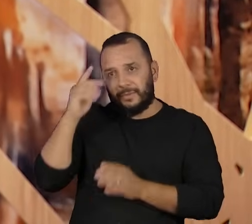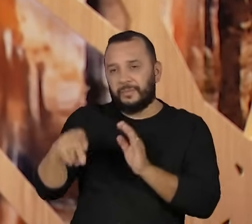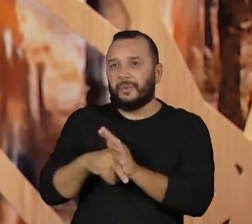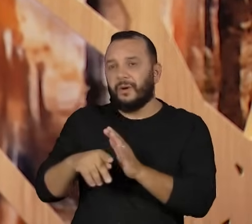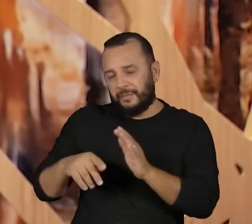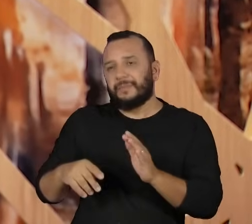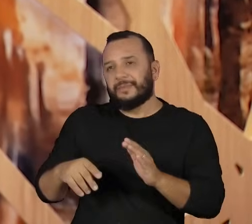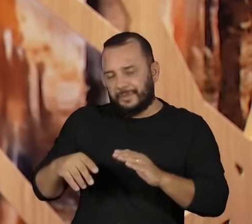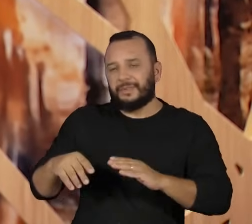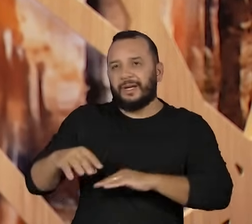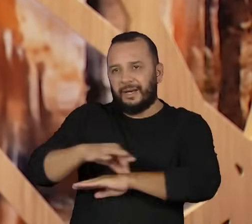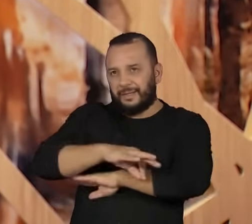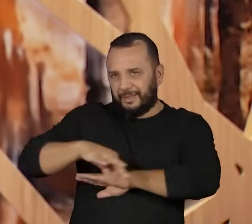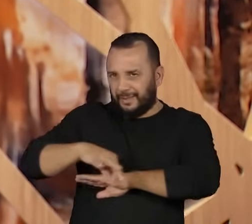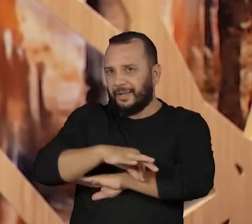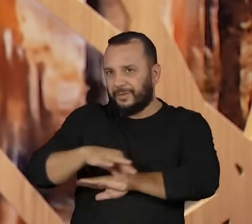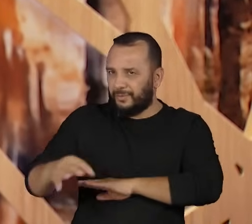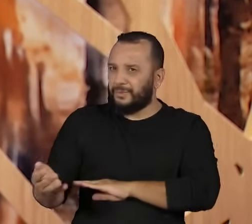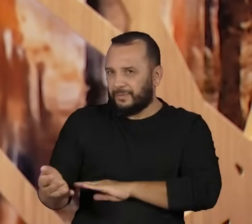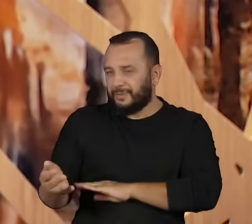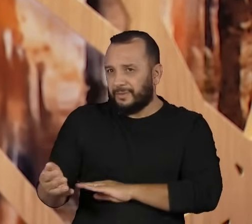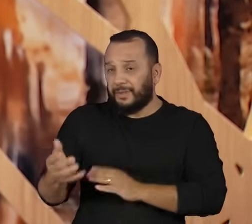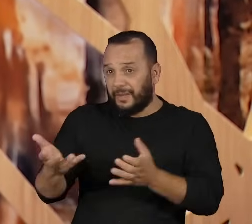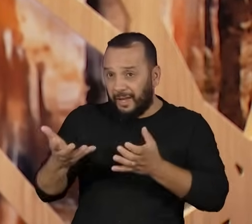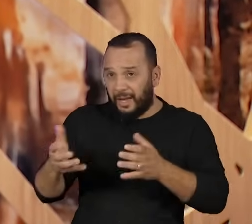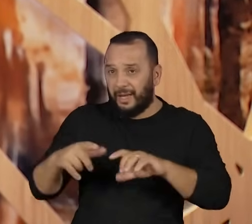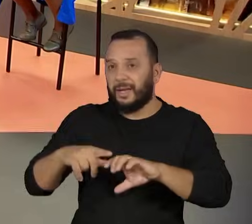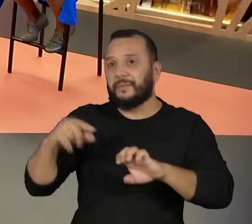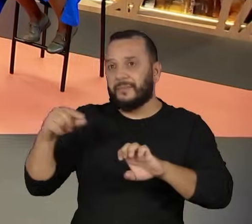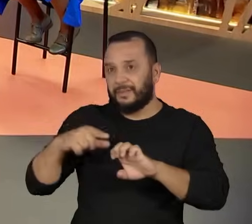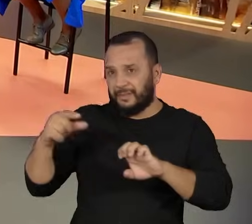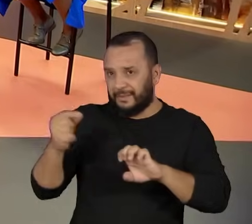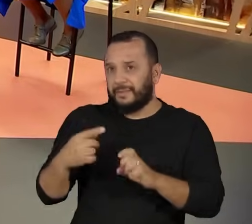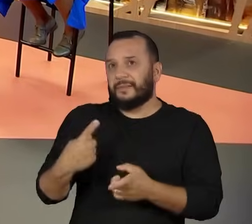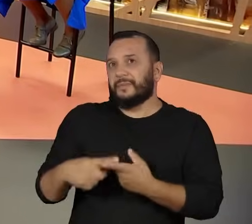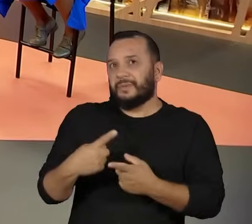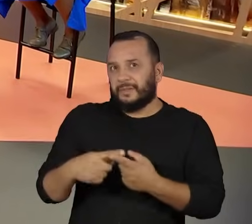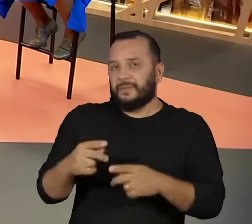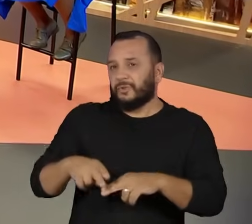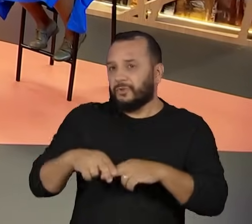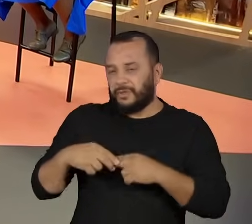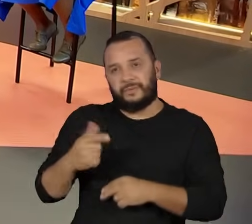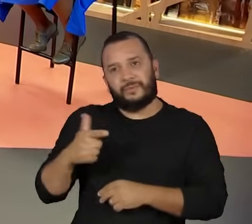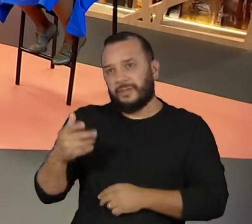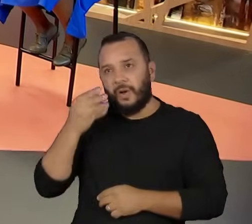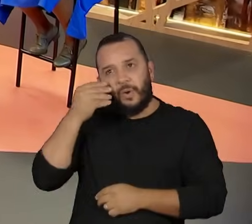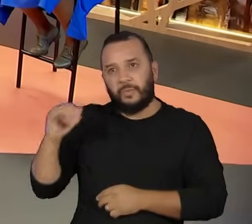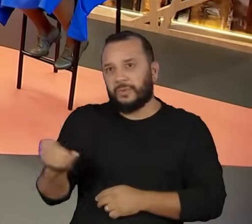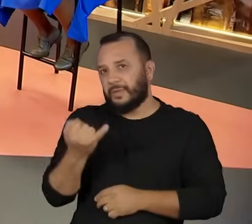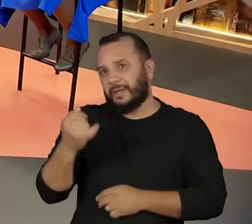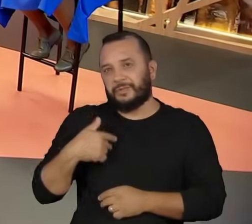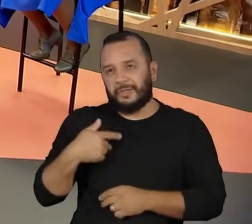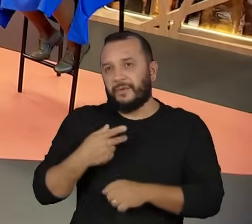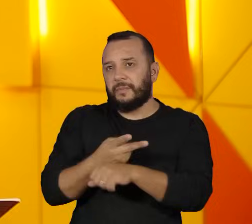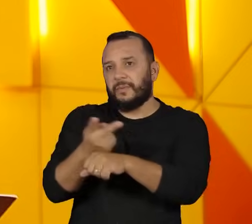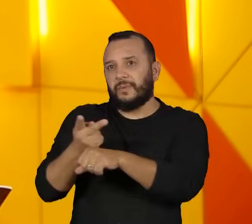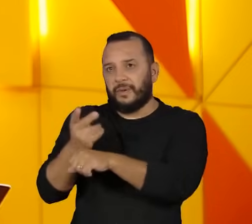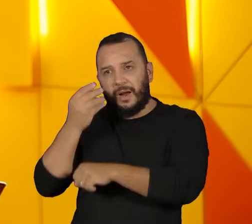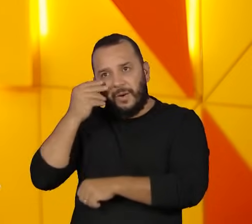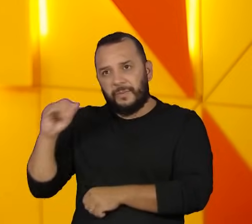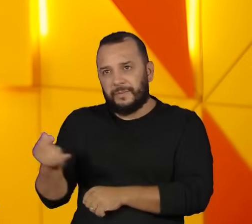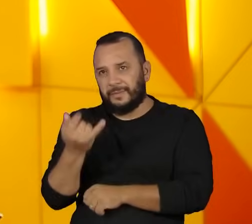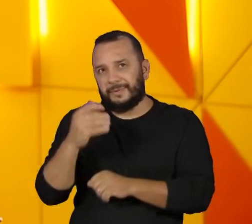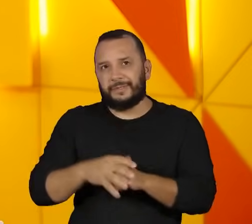dos arquitetos que resolvem agora empreender justamente por esse motivo. Tipo, não tem as oportunidades, então eles vão caçar as oportunidades.